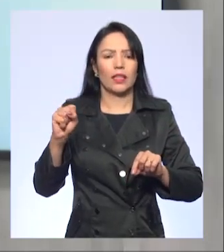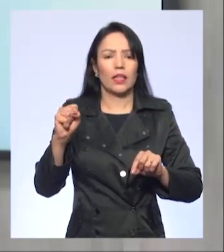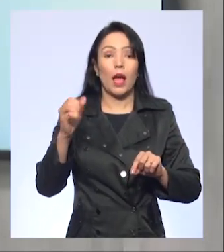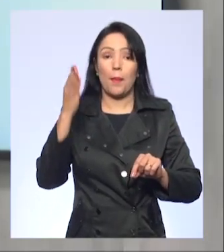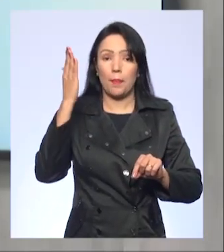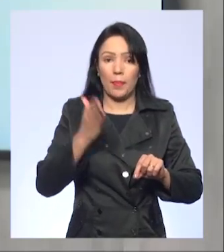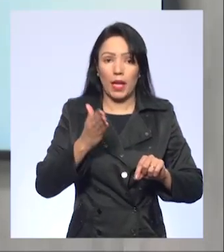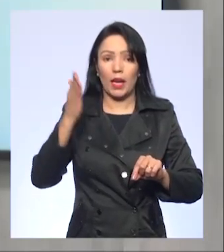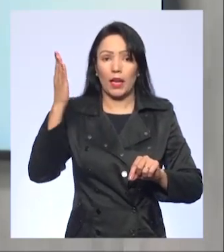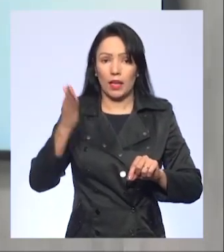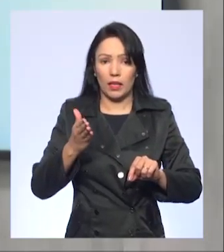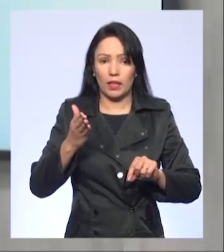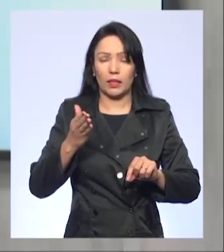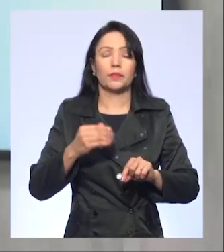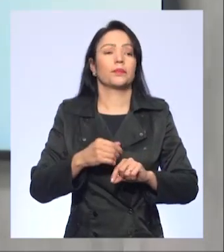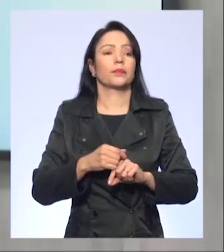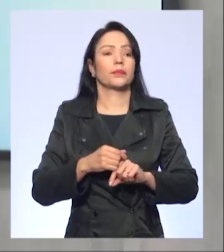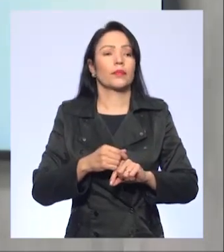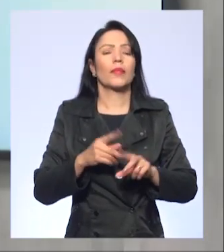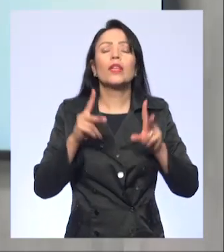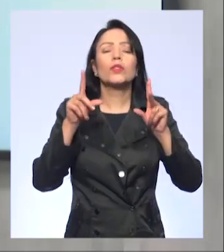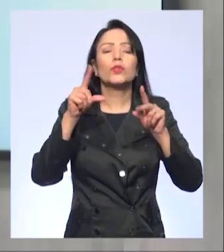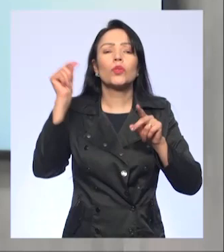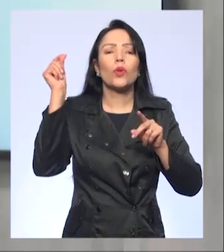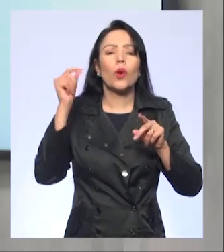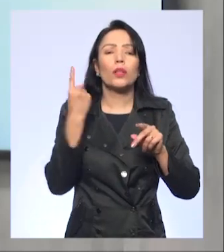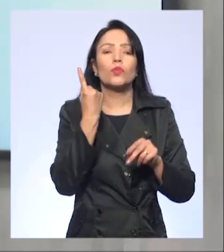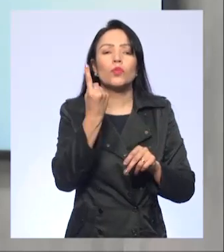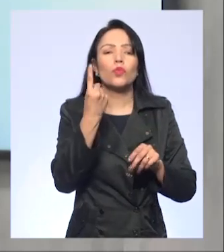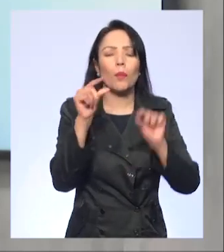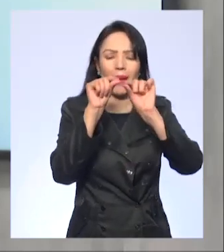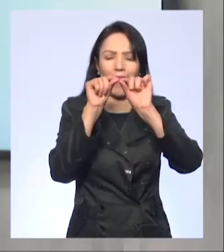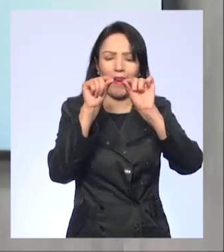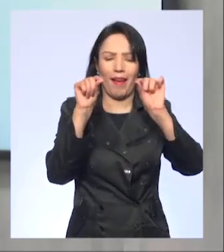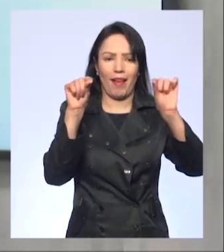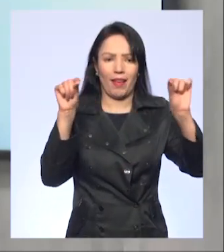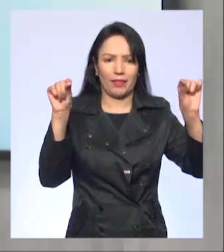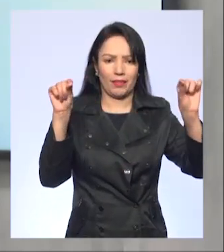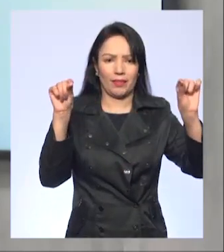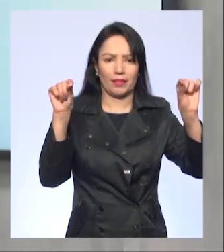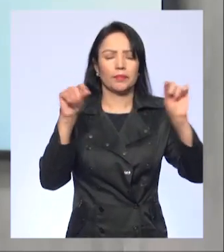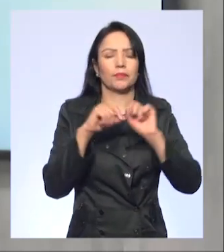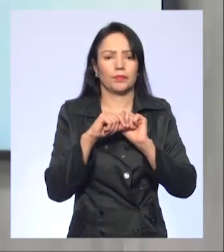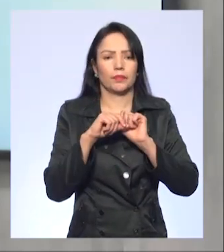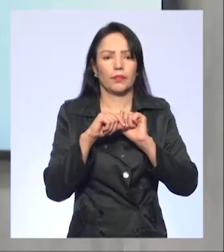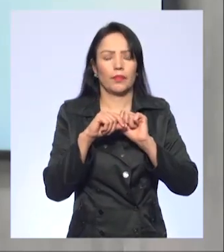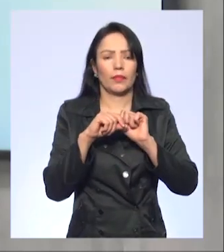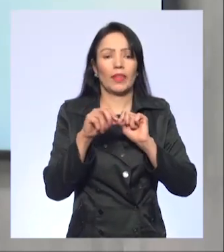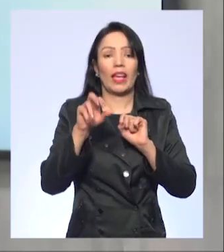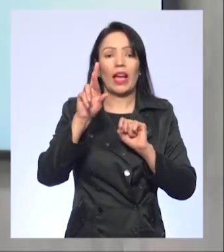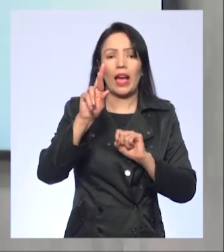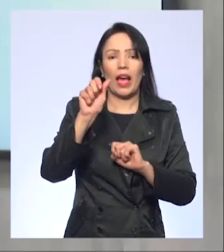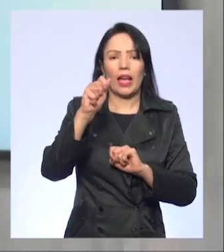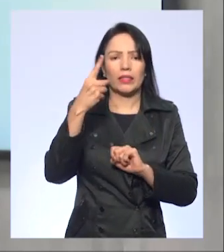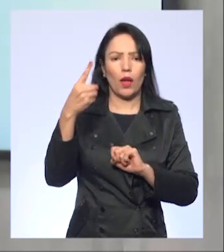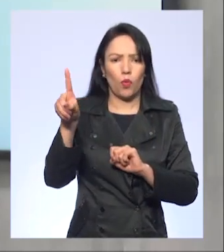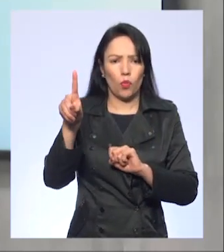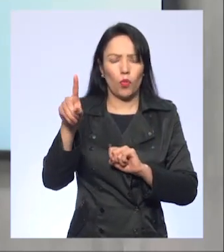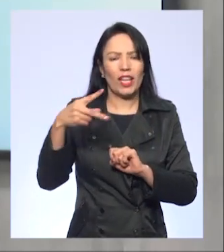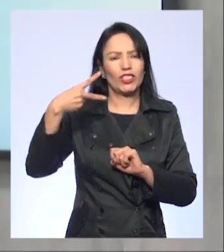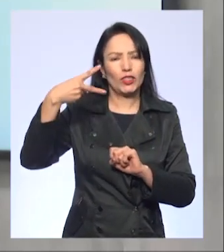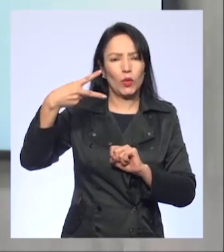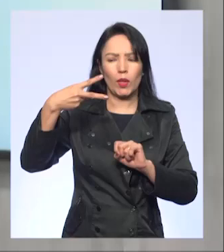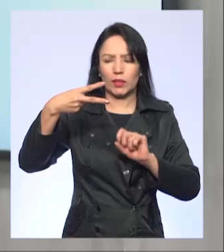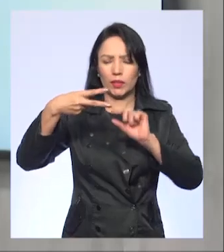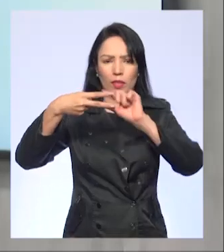duas transversais, o Tales diz assim, escolhe uma reta transversal. Escolheu? A razão entre dois segmentos de uma